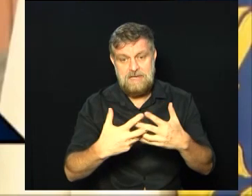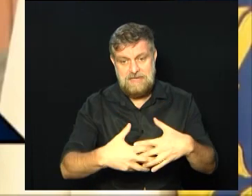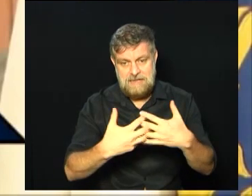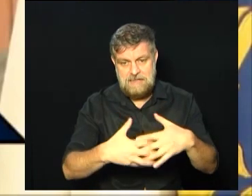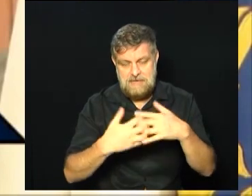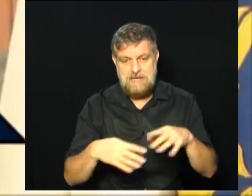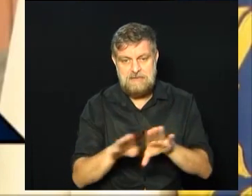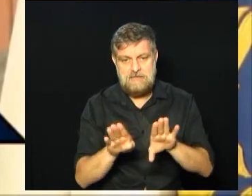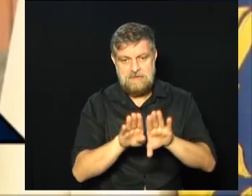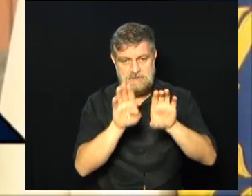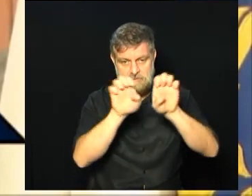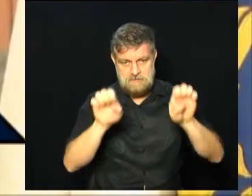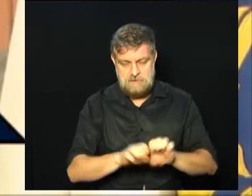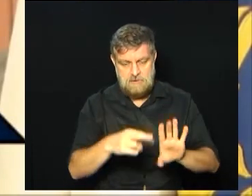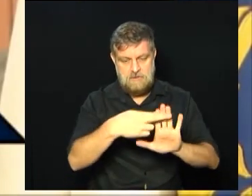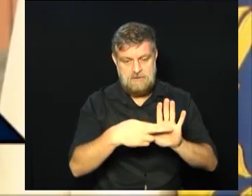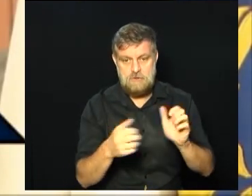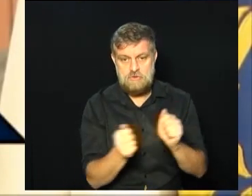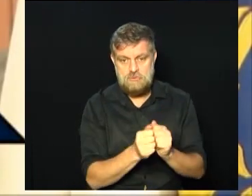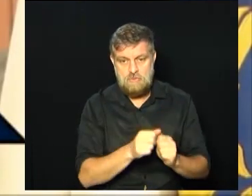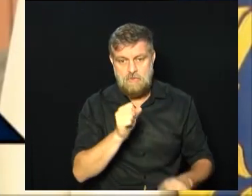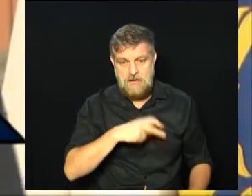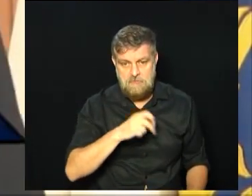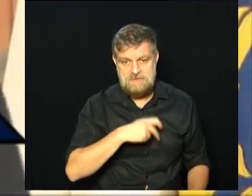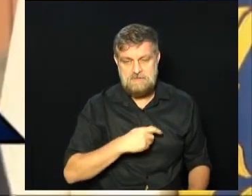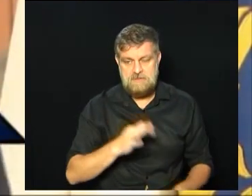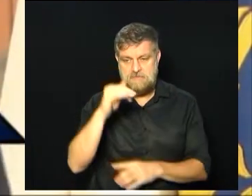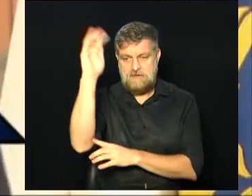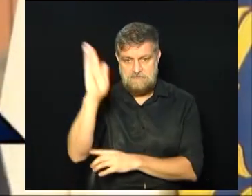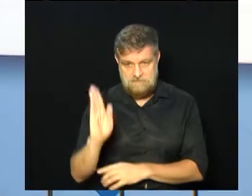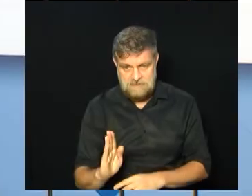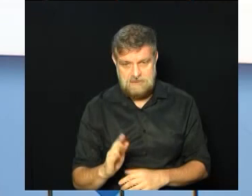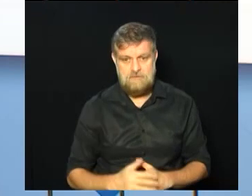desse regime junto à Previdência Federal, ao Previc.